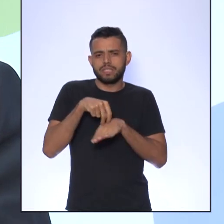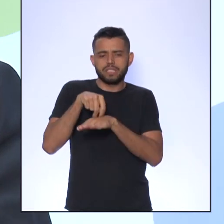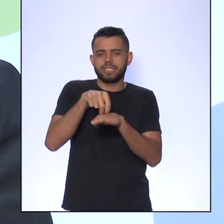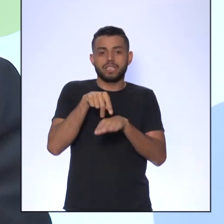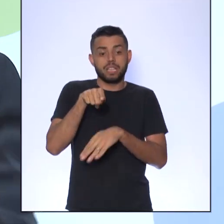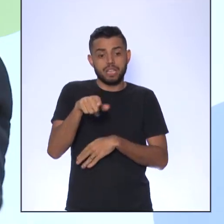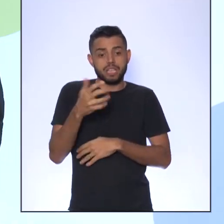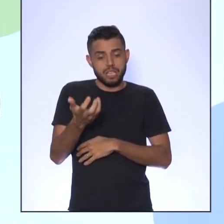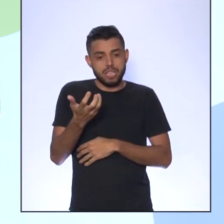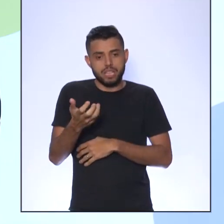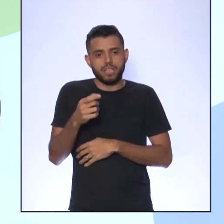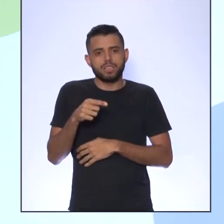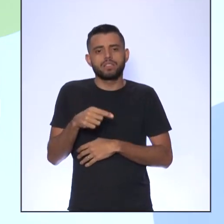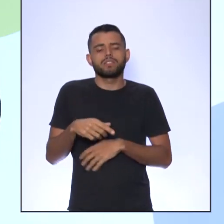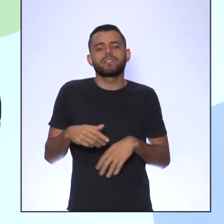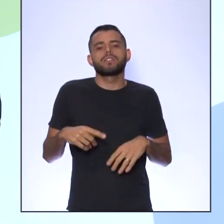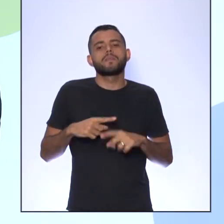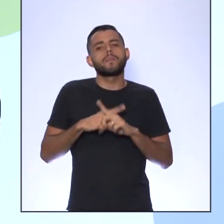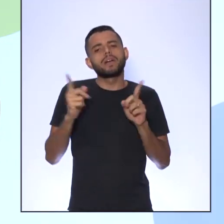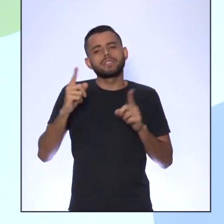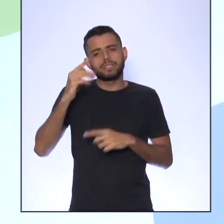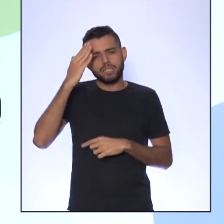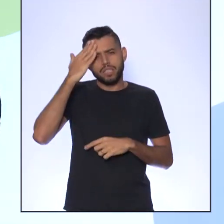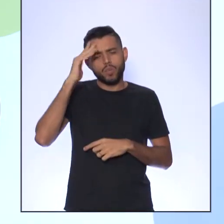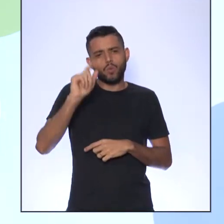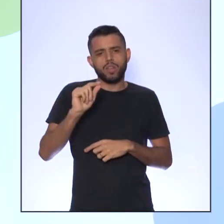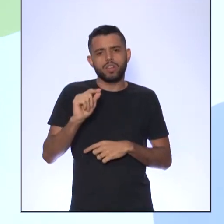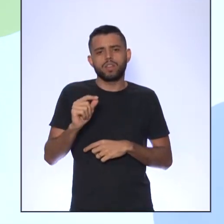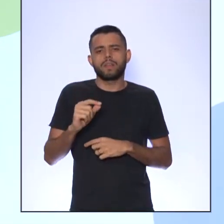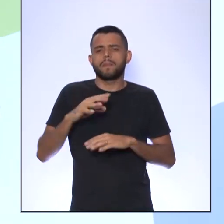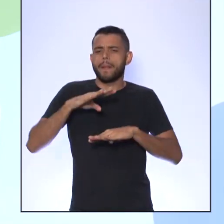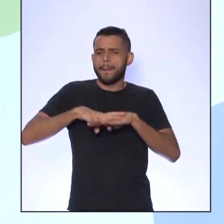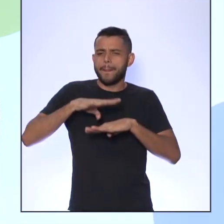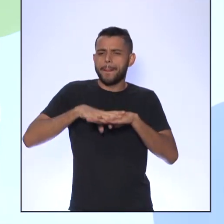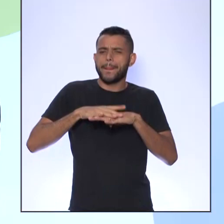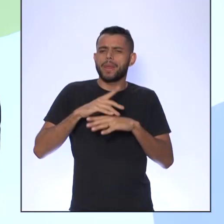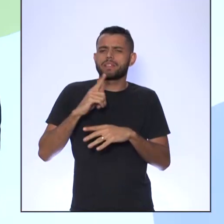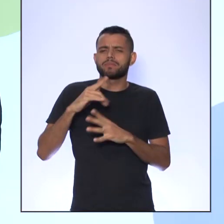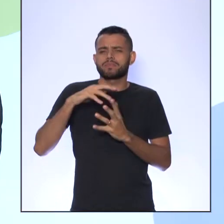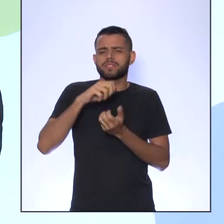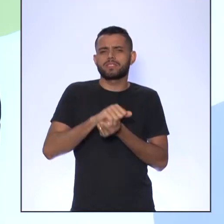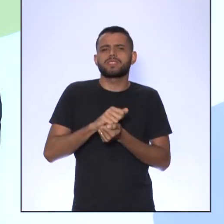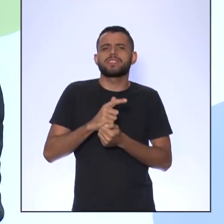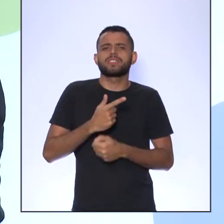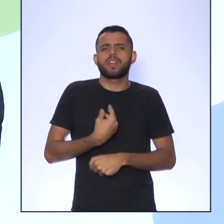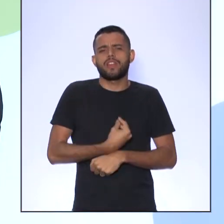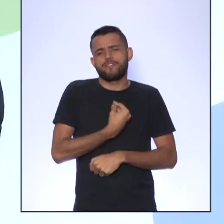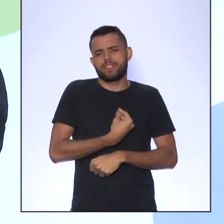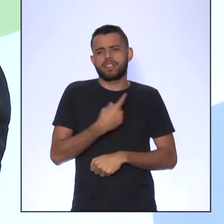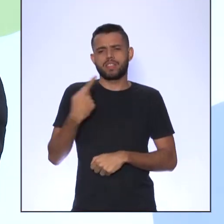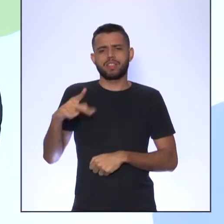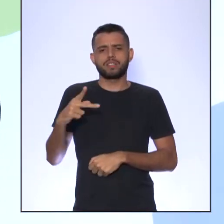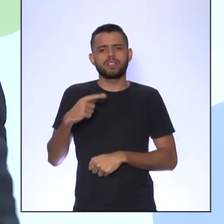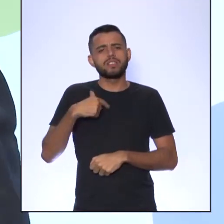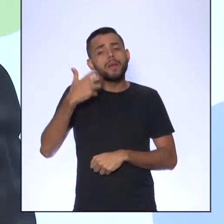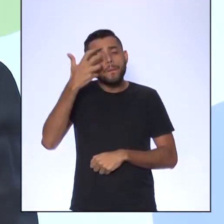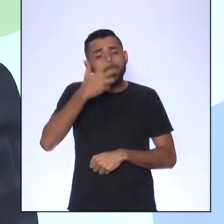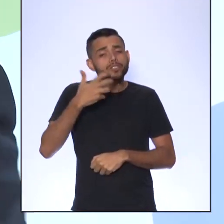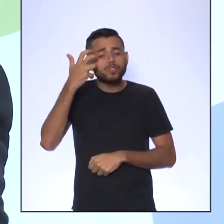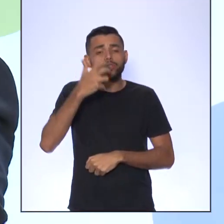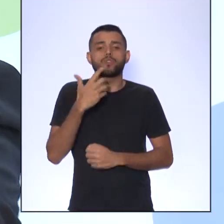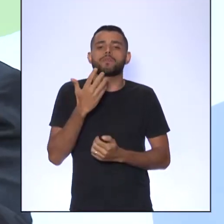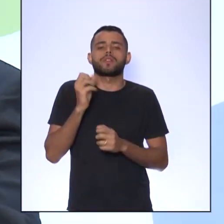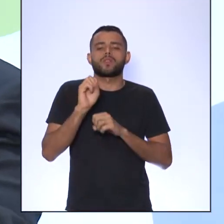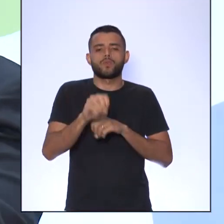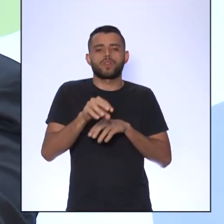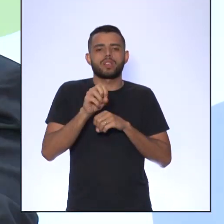por isso, que foi quando ele entendeu que a matemática, a geometria ia estar no resto da vida dele. Ele se apaixonou pela educação ali, pela